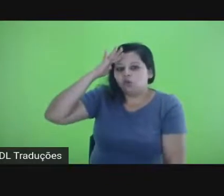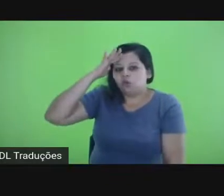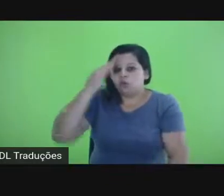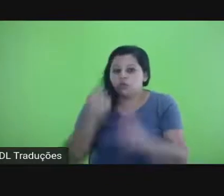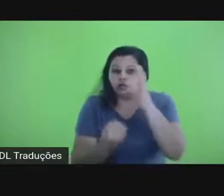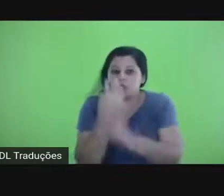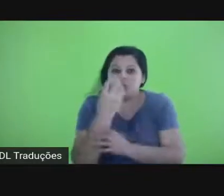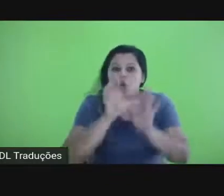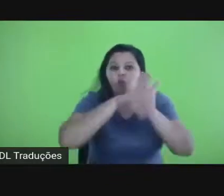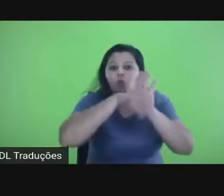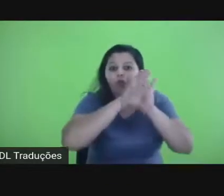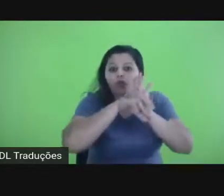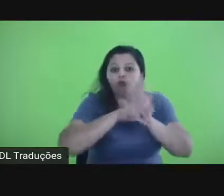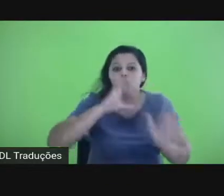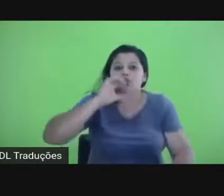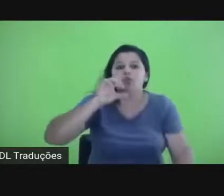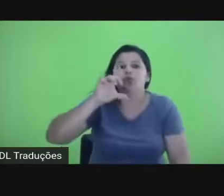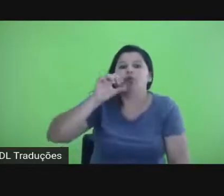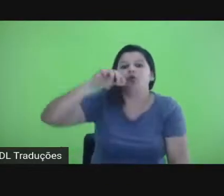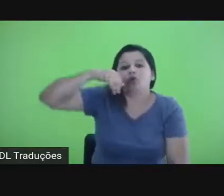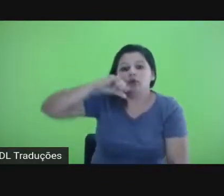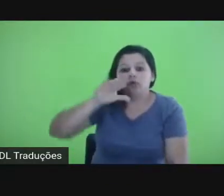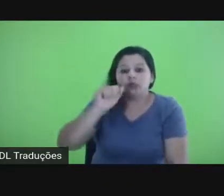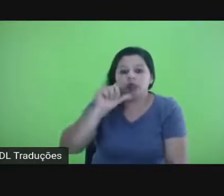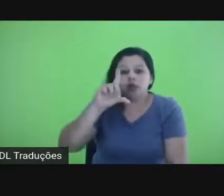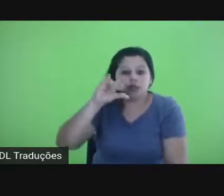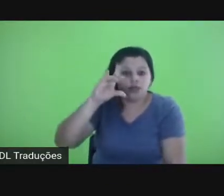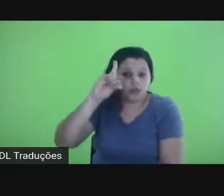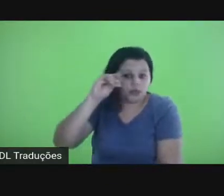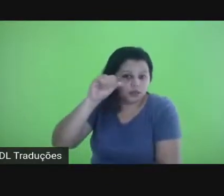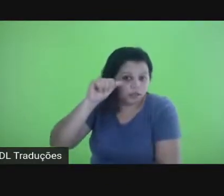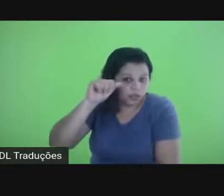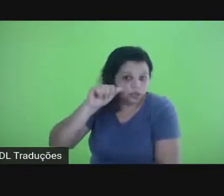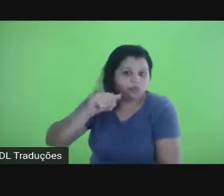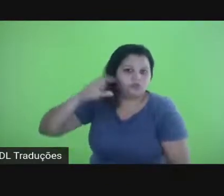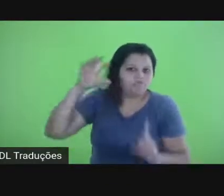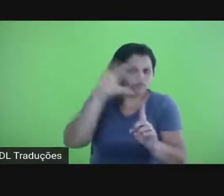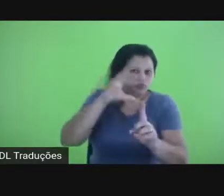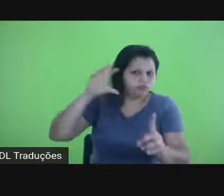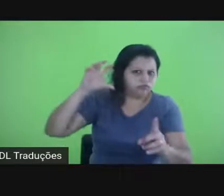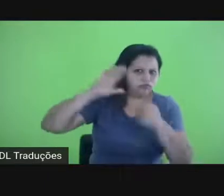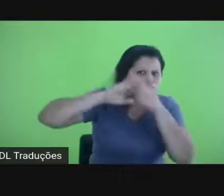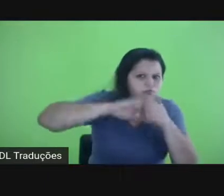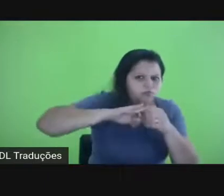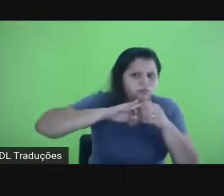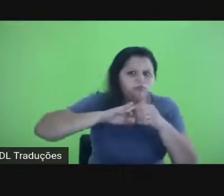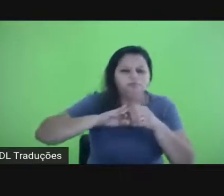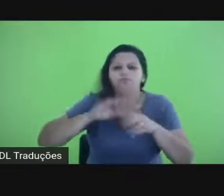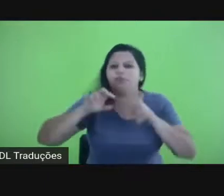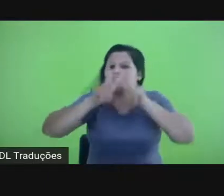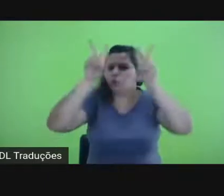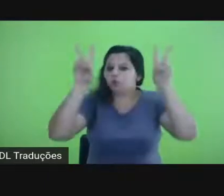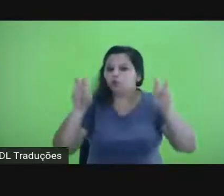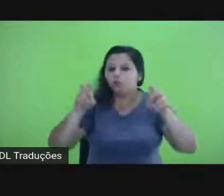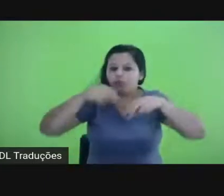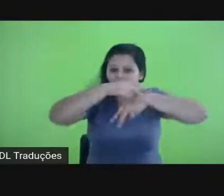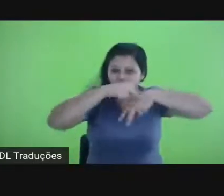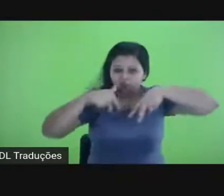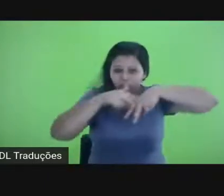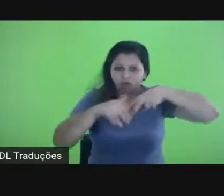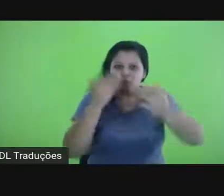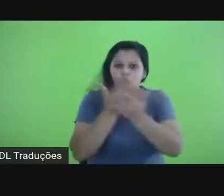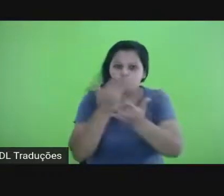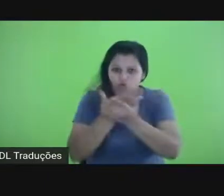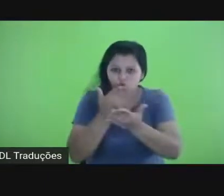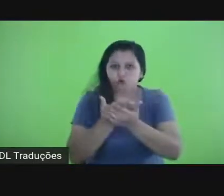vai trazer isso para a gente. A Lugones também, que é uma... que vem pontuar a questão de gênero dentro dos estudos da